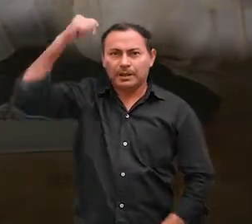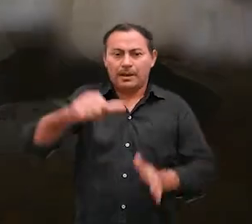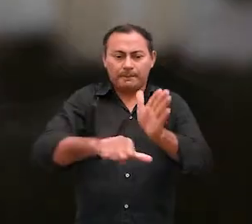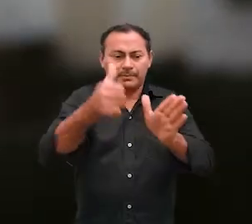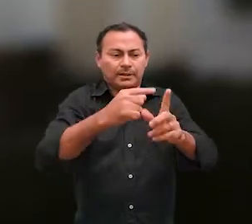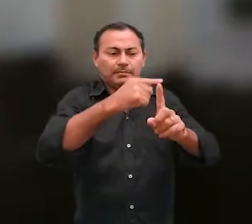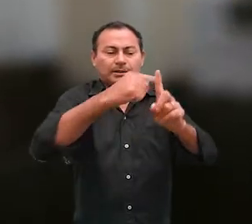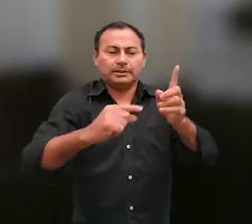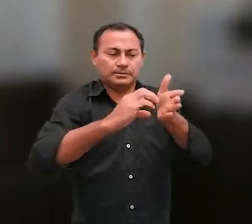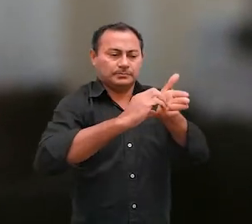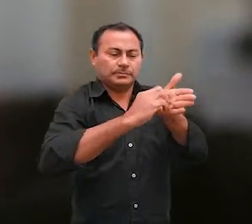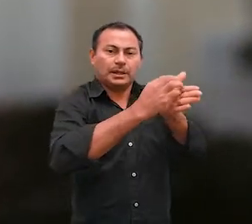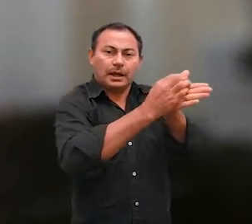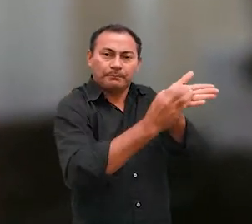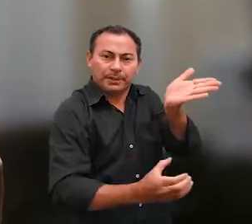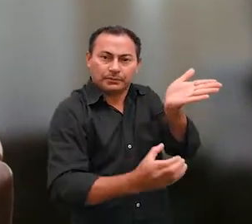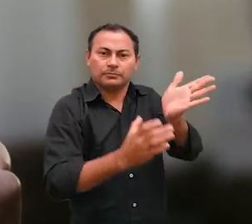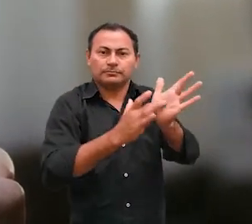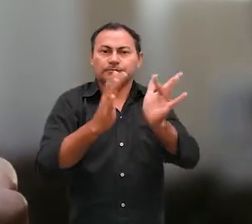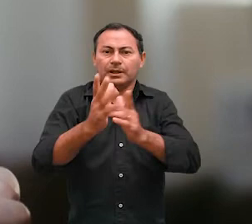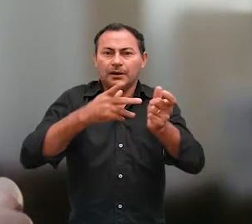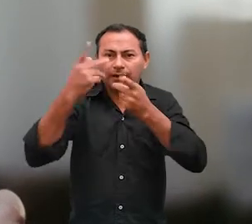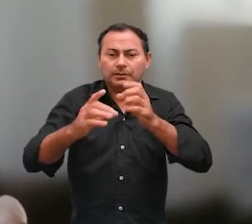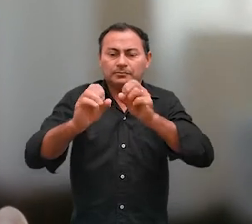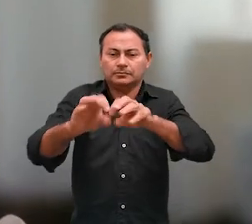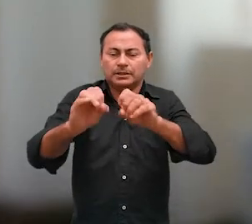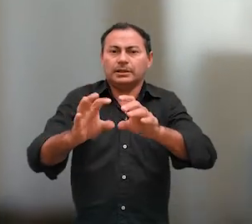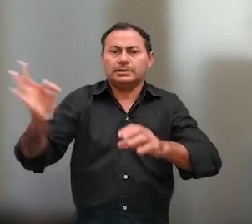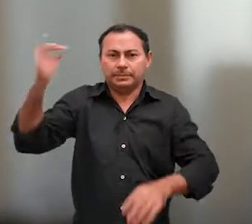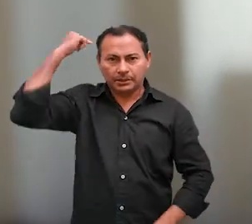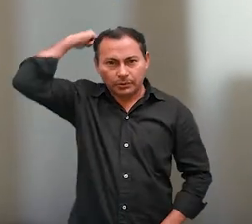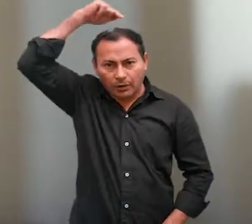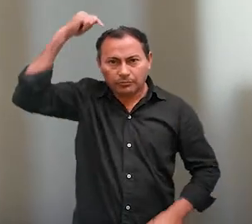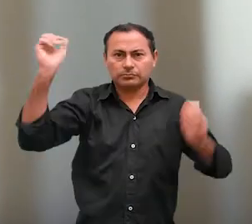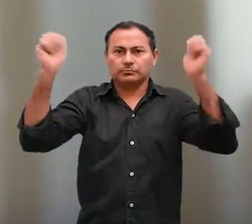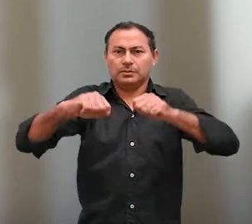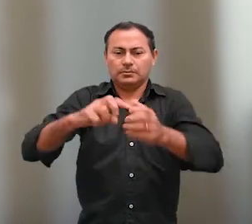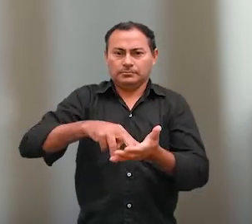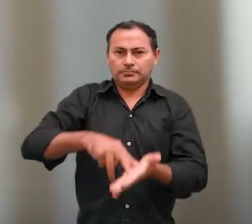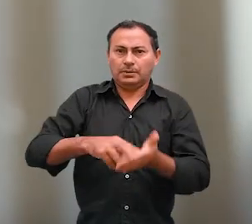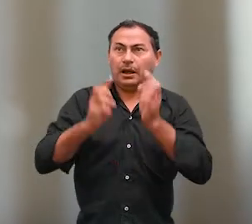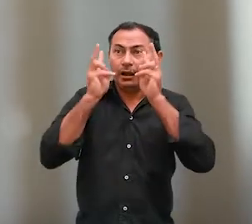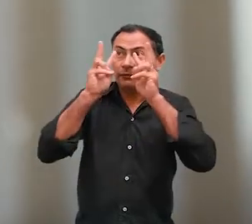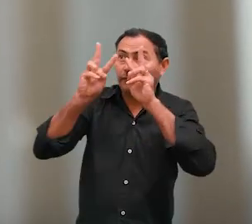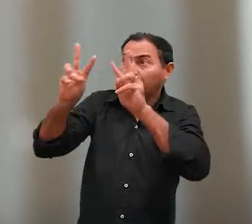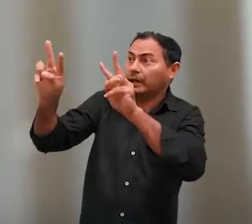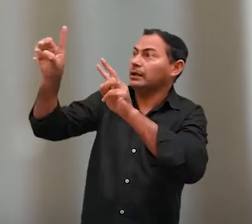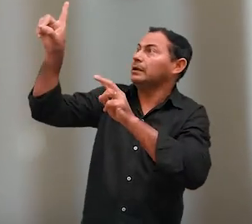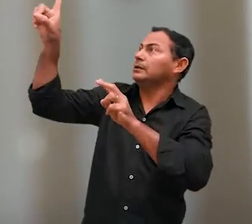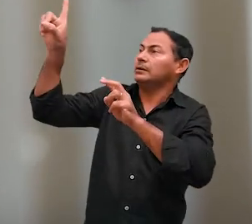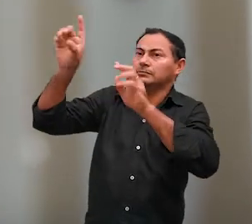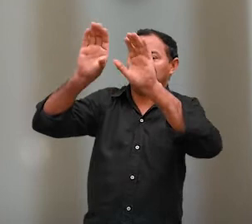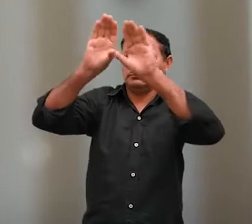na primeira metade deste Capítulo Jesus fala sobre as disciplinas espirituais que nos capacitam a manter o nosso horário